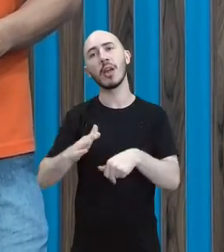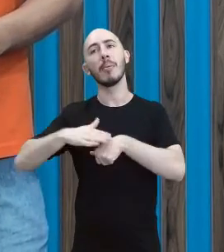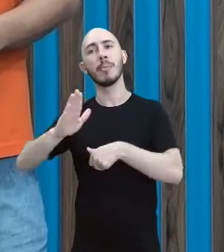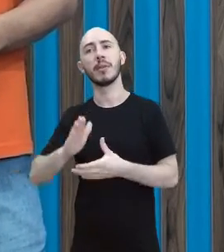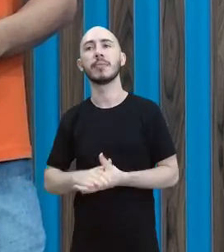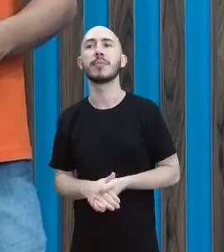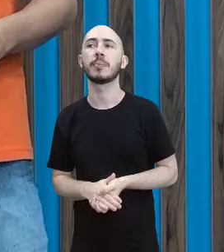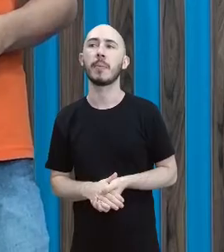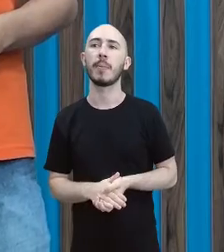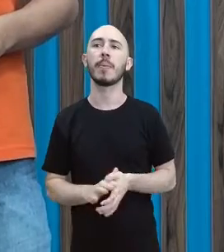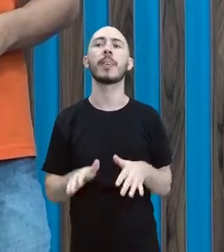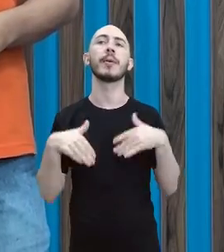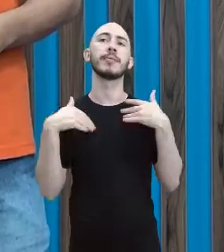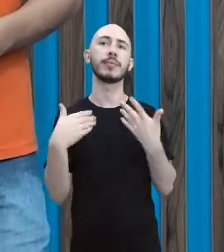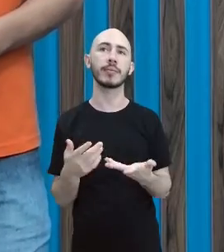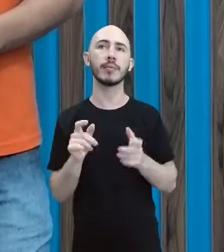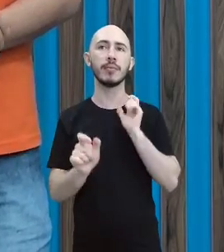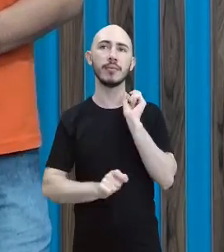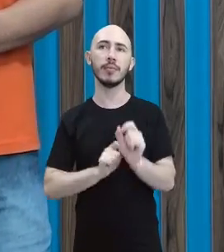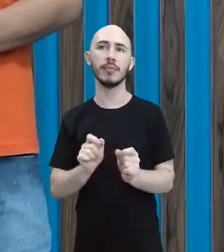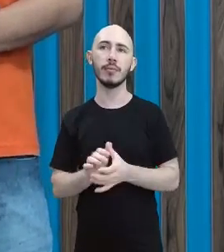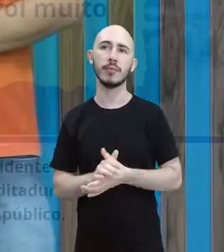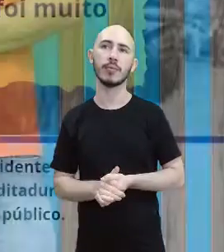Então, bom, e aí, gente,